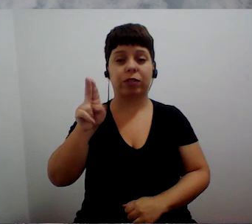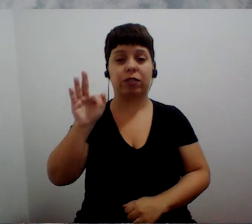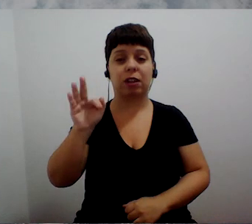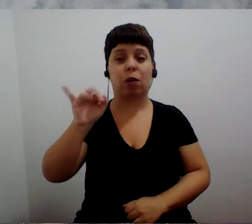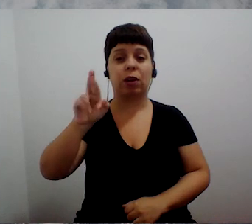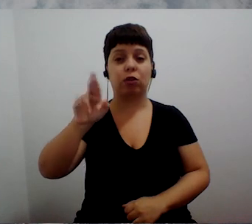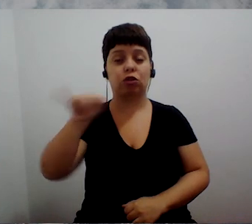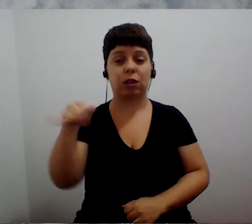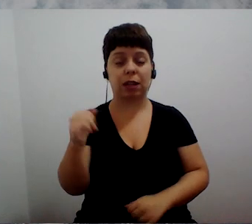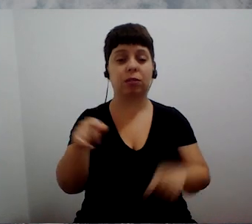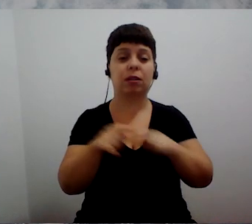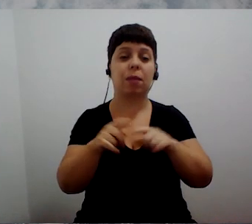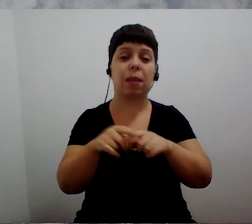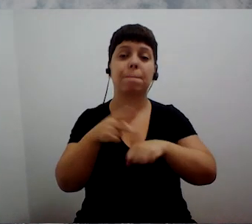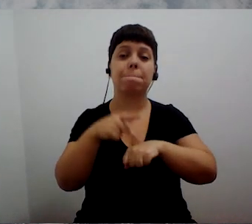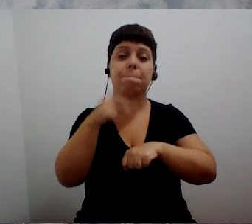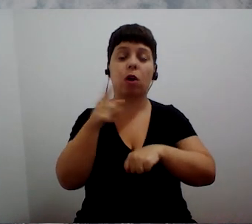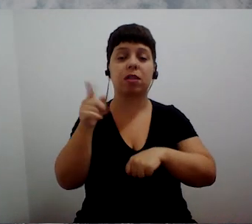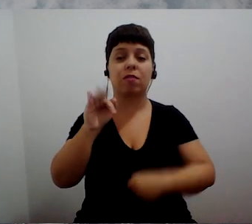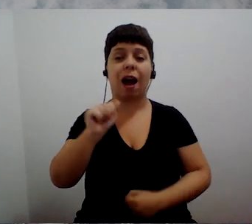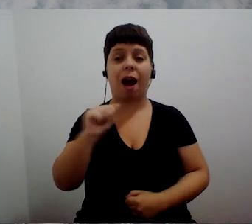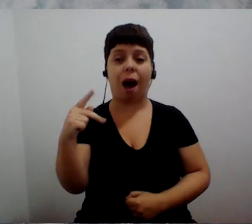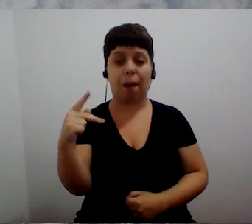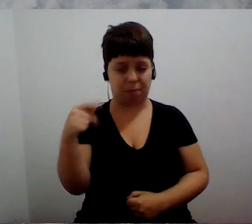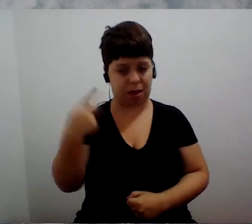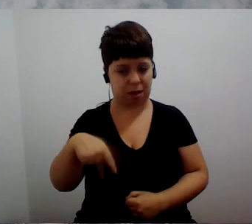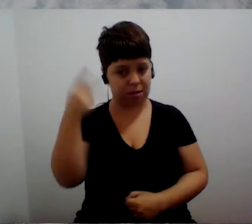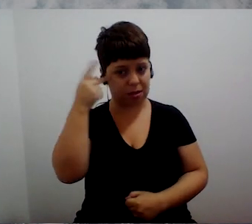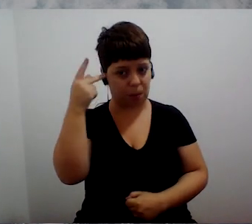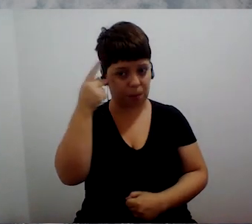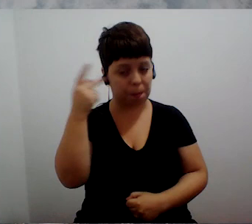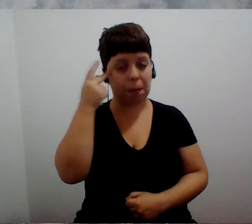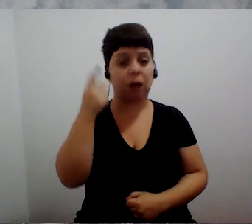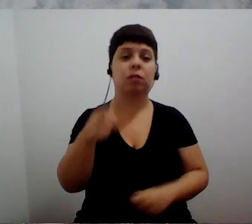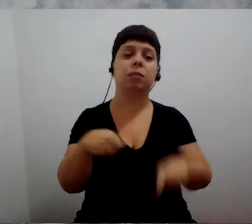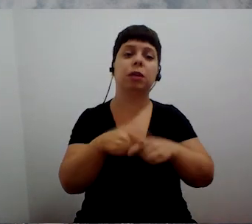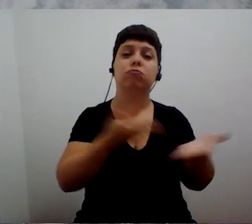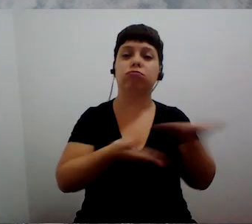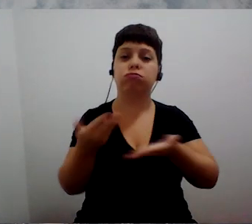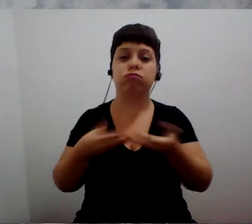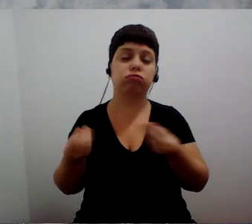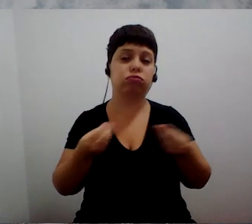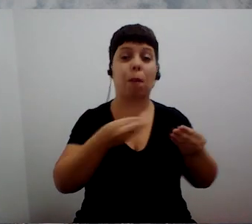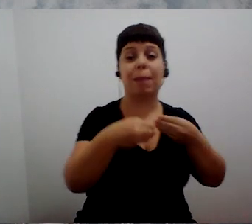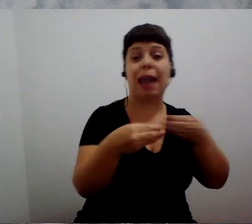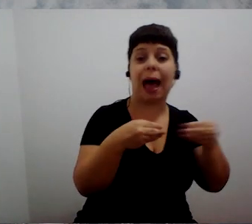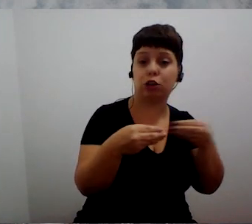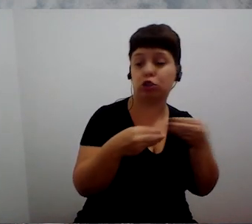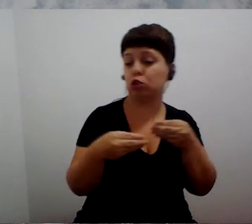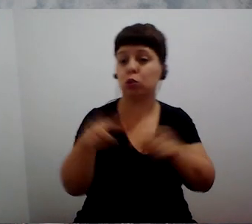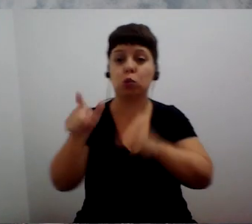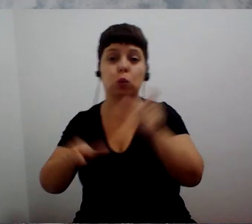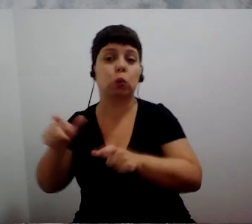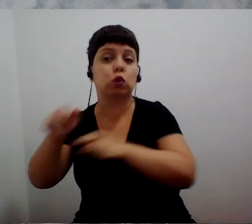pela FAAP em São Paulo. Conta com vasta experiência nas questões ambientais que envolvem a relação do setor plástico com os atores da